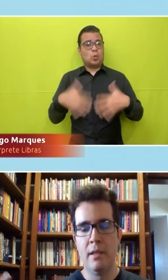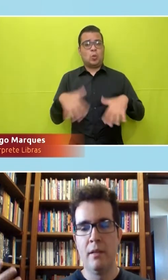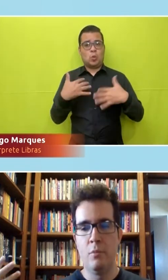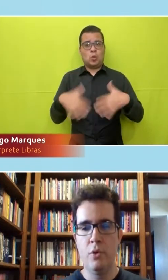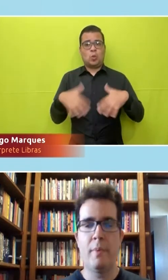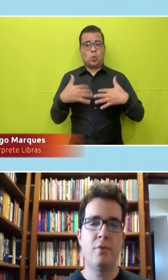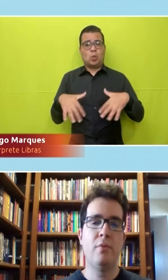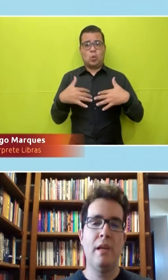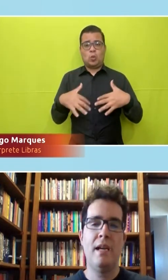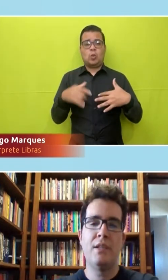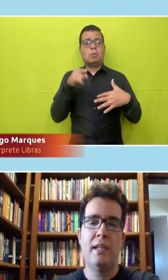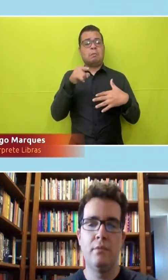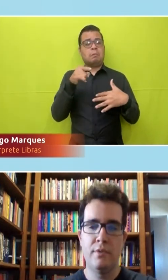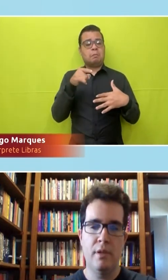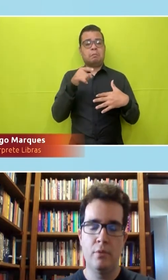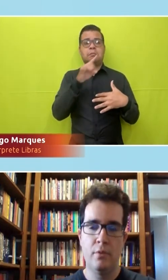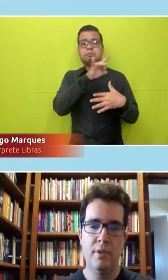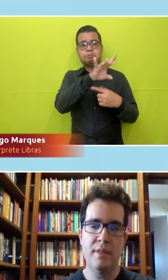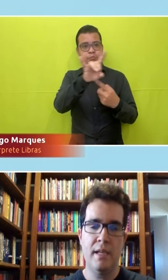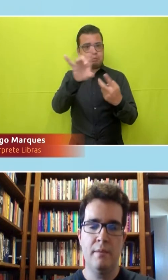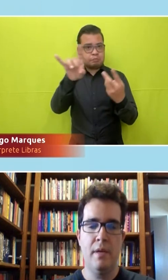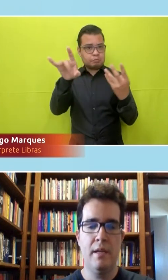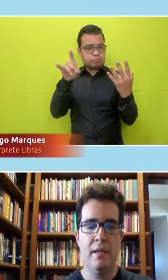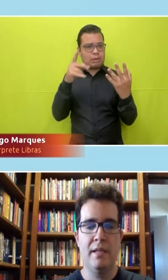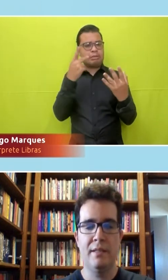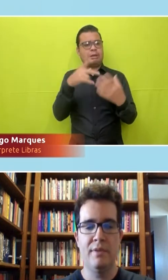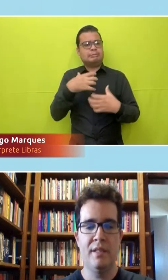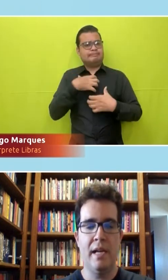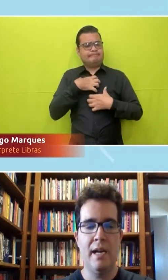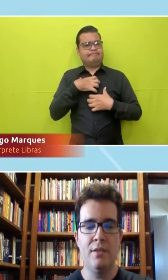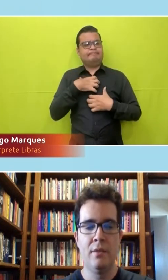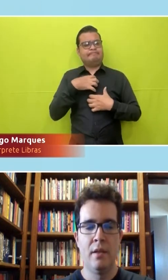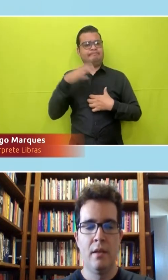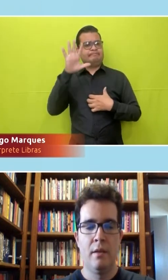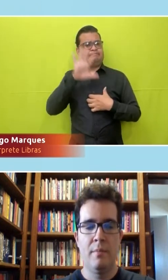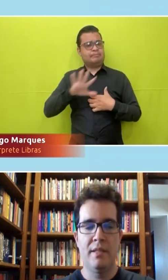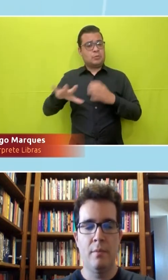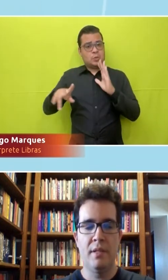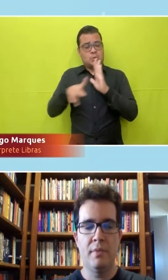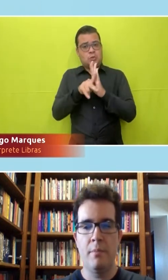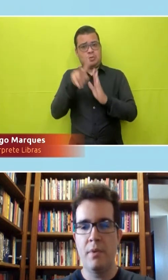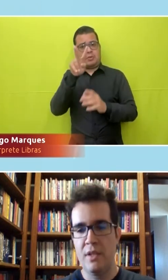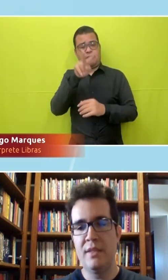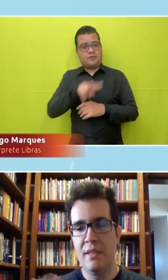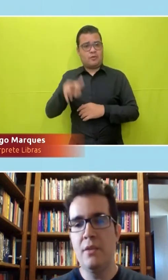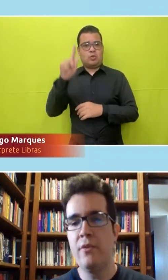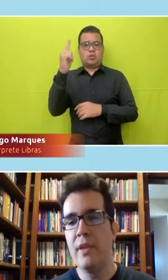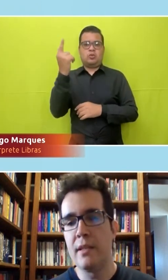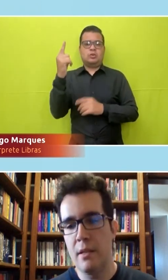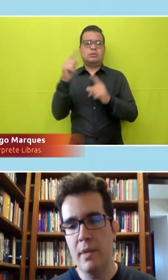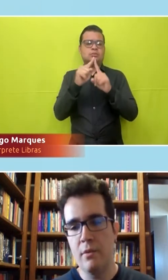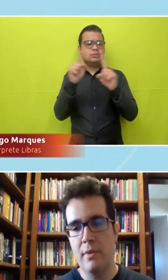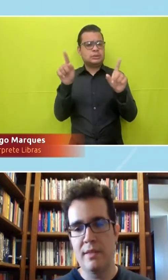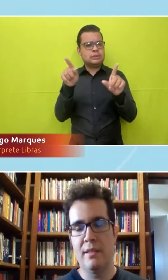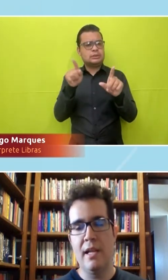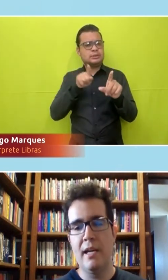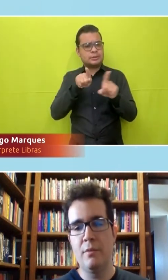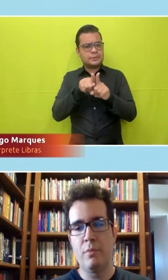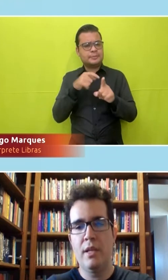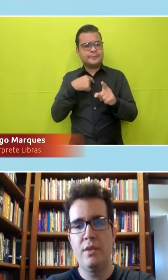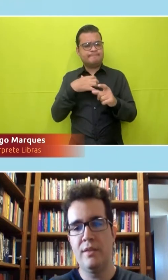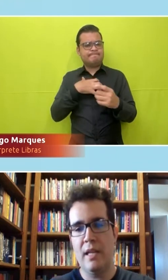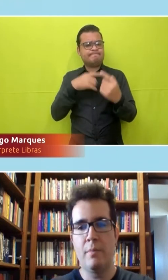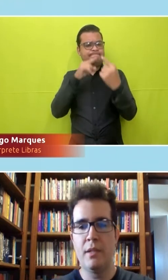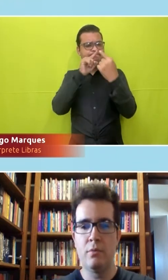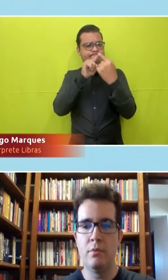olhar muito particular de cada um dos autores, né, em relação à cidade, mas ao mesmo tempo a gente se identifica também com essa cidade,